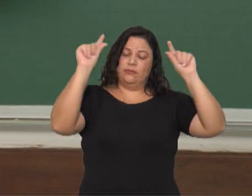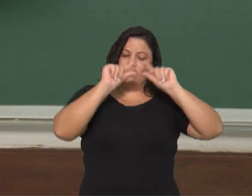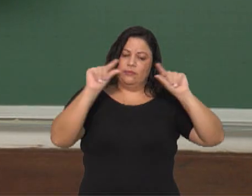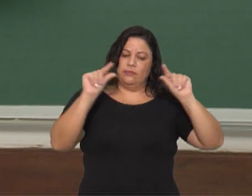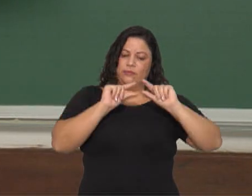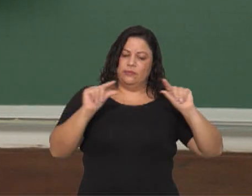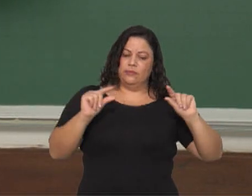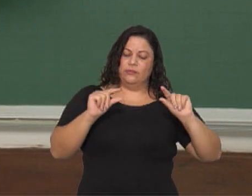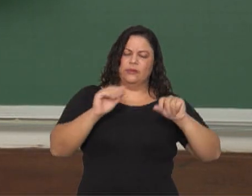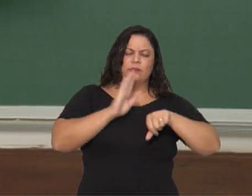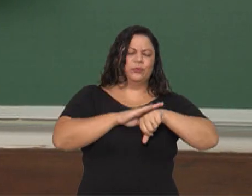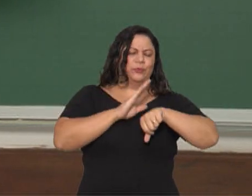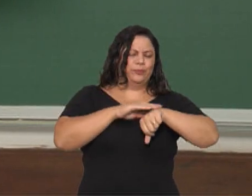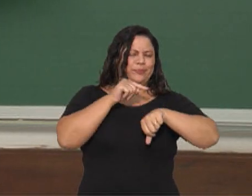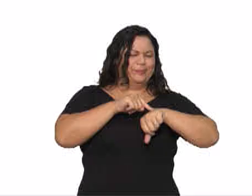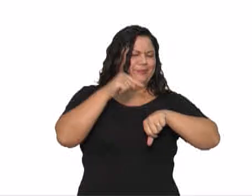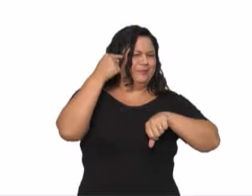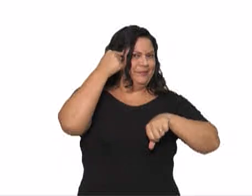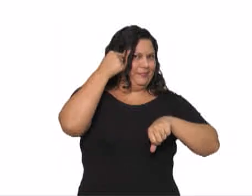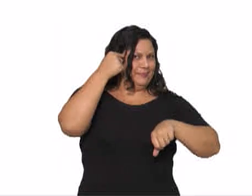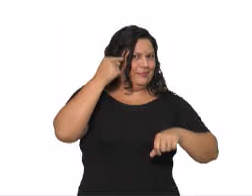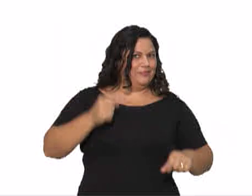Então, uns minutinhos para que vocês pensem.